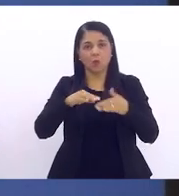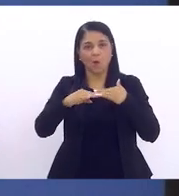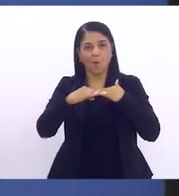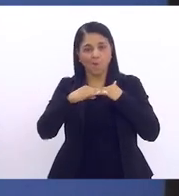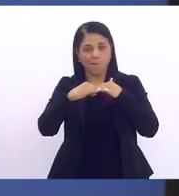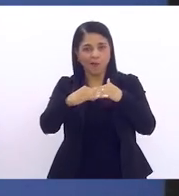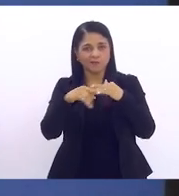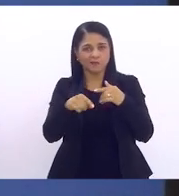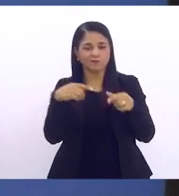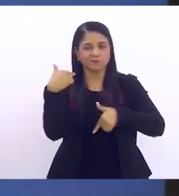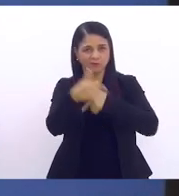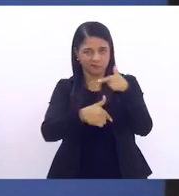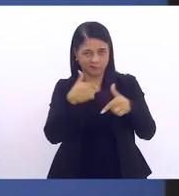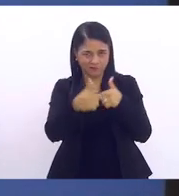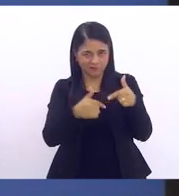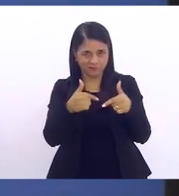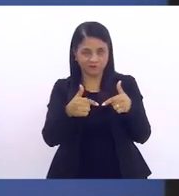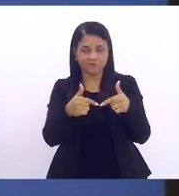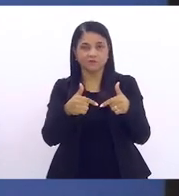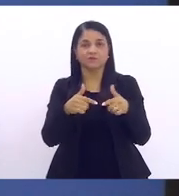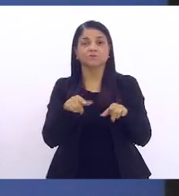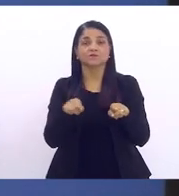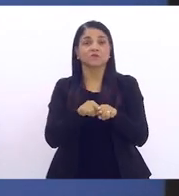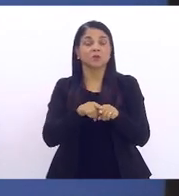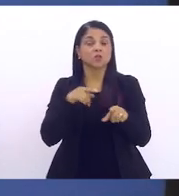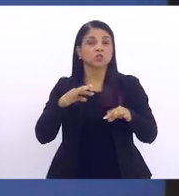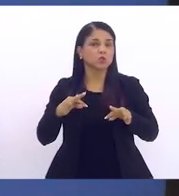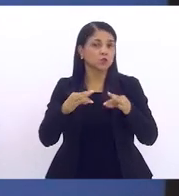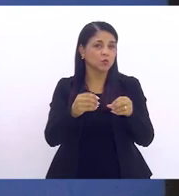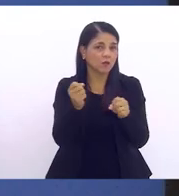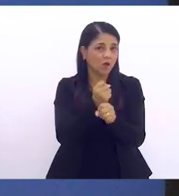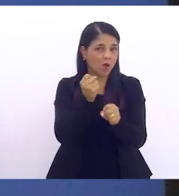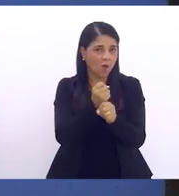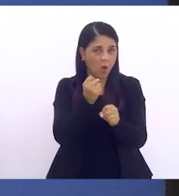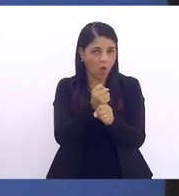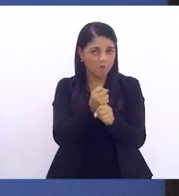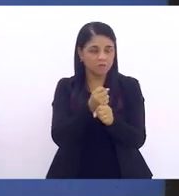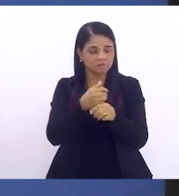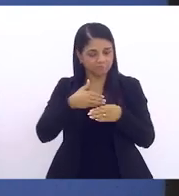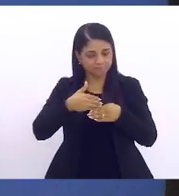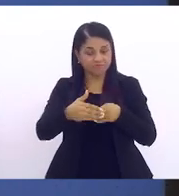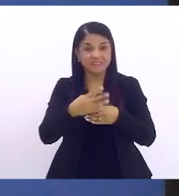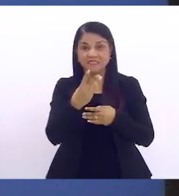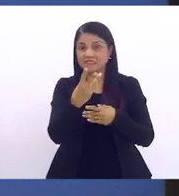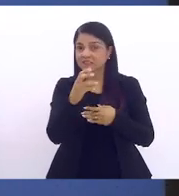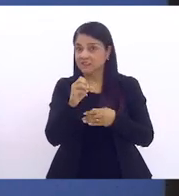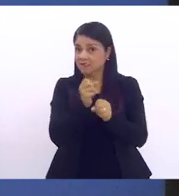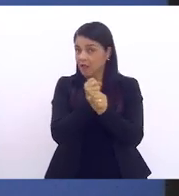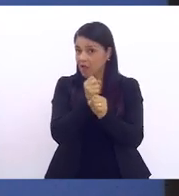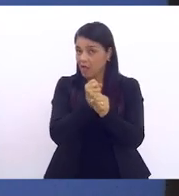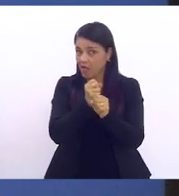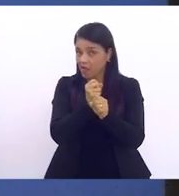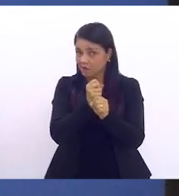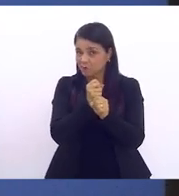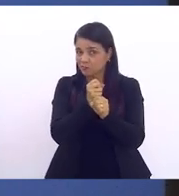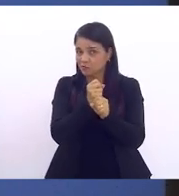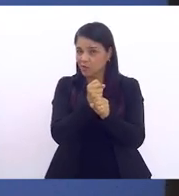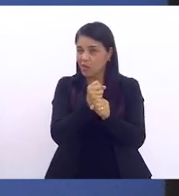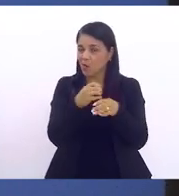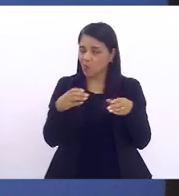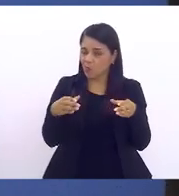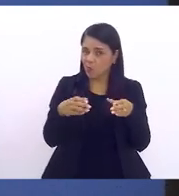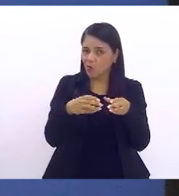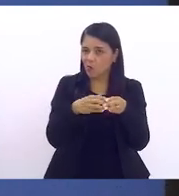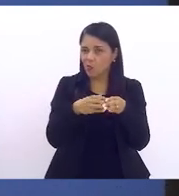serviços operacionais todas as obras realizadas que nós vamos realizar durante 30 anos eles fazem parte de um book né que é o